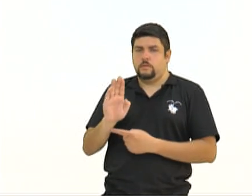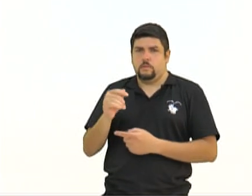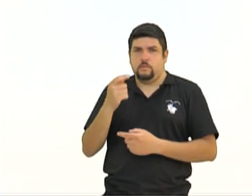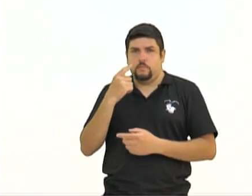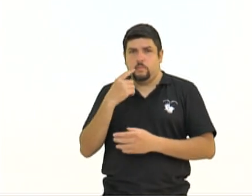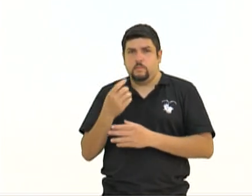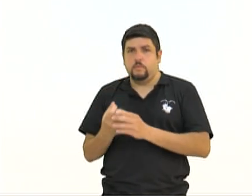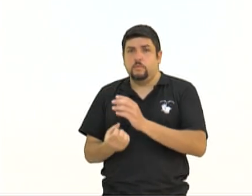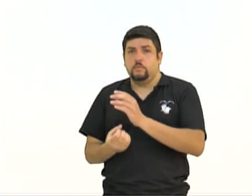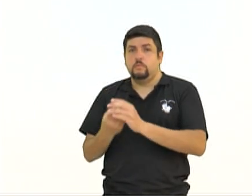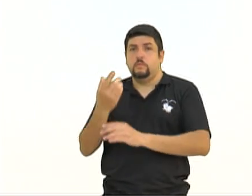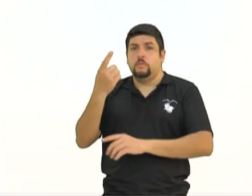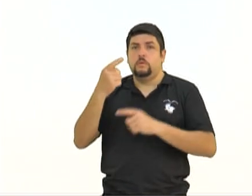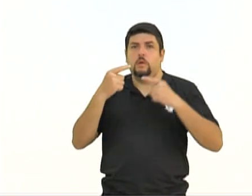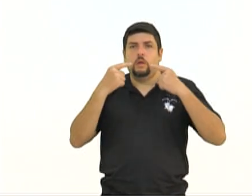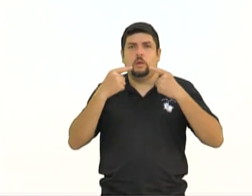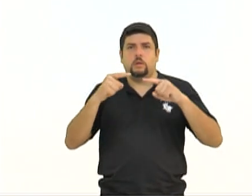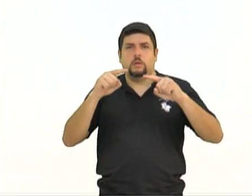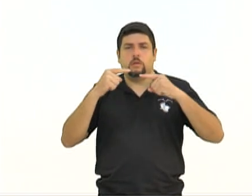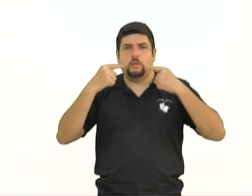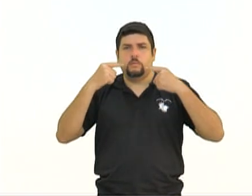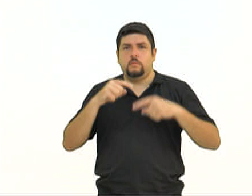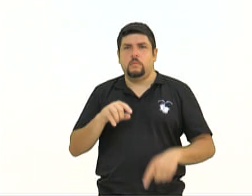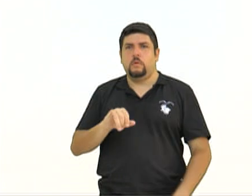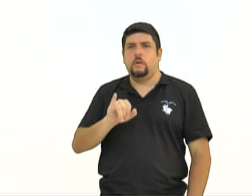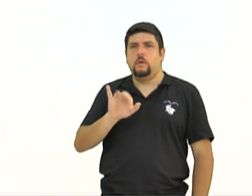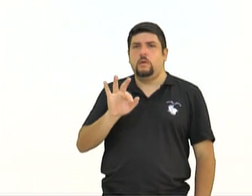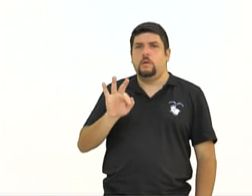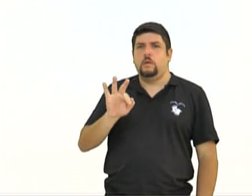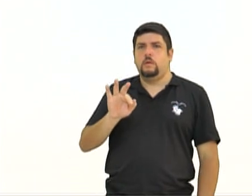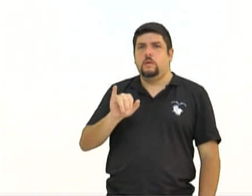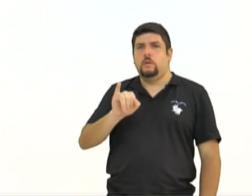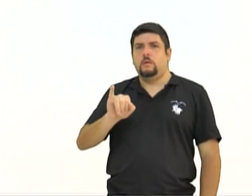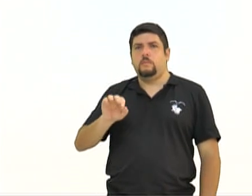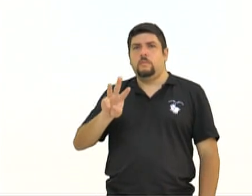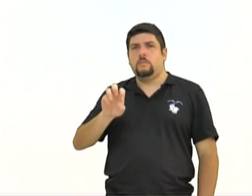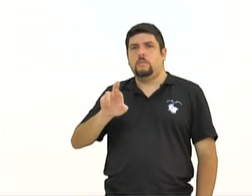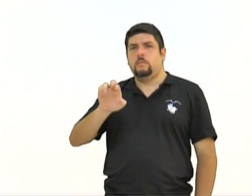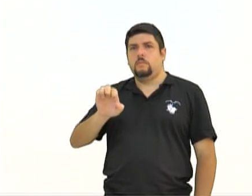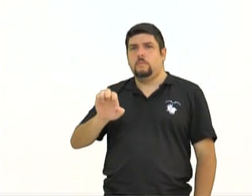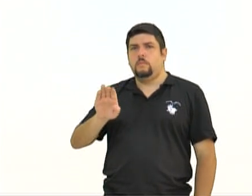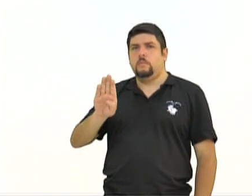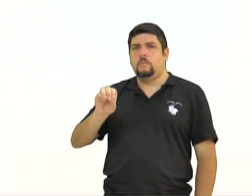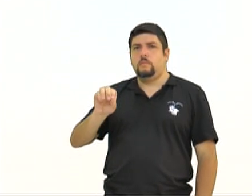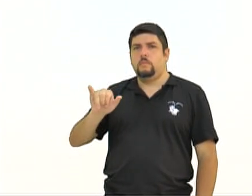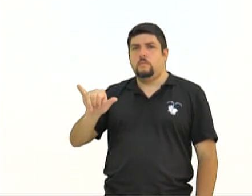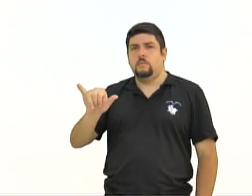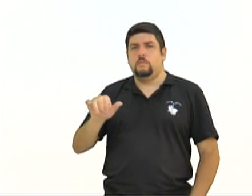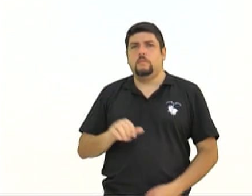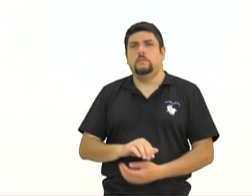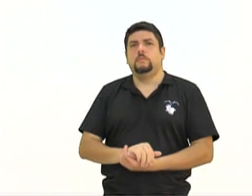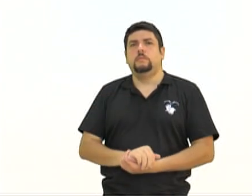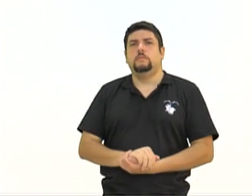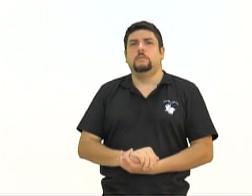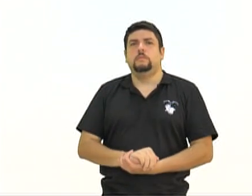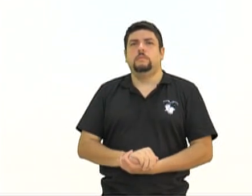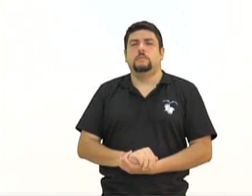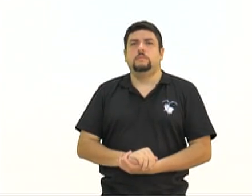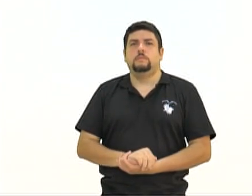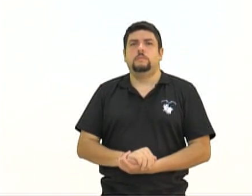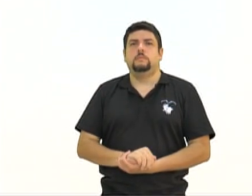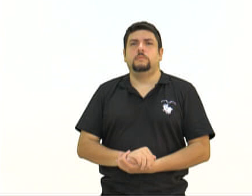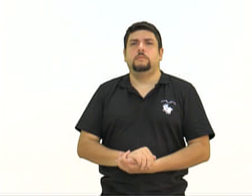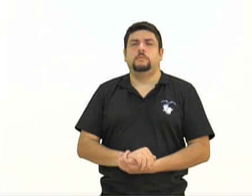a música If I Were a Boy, where she described what she would do if she were a